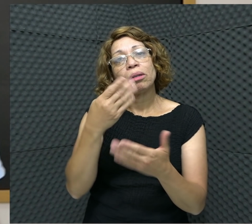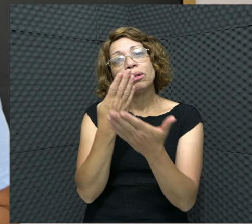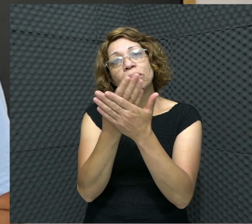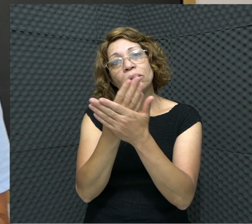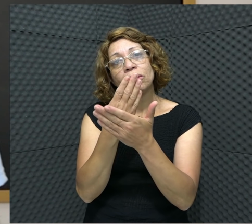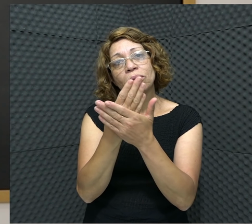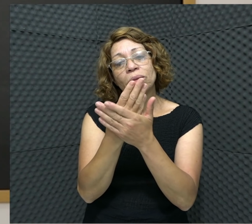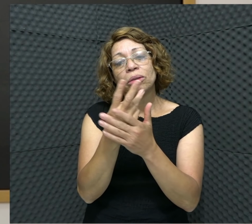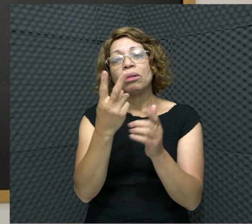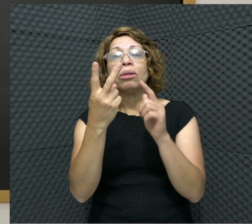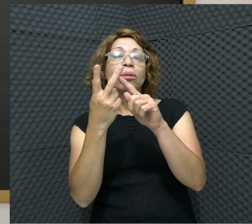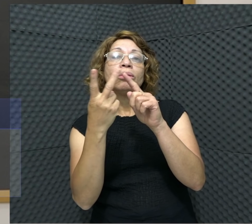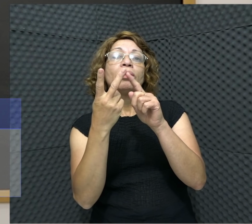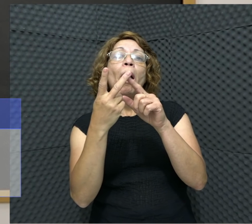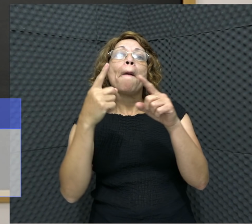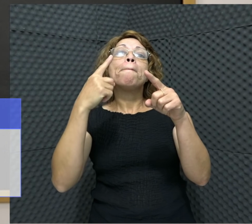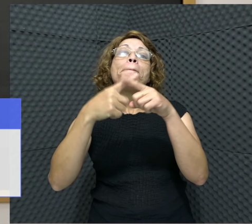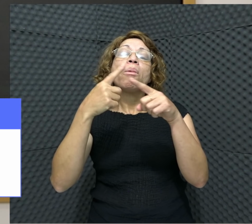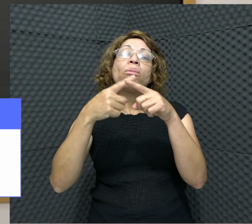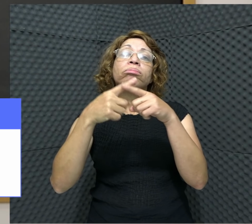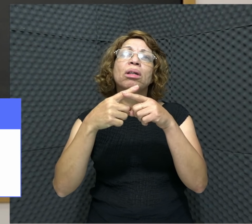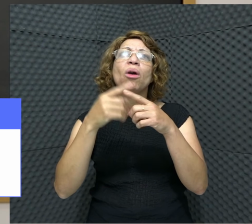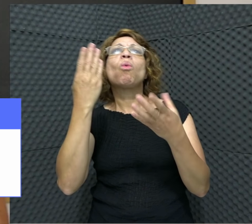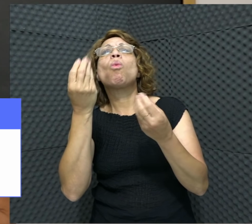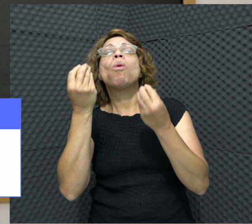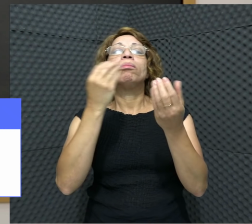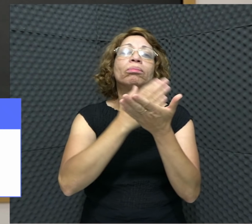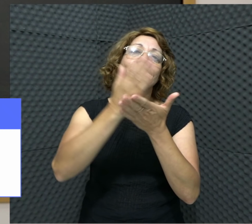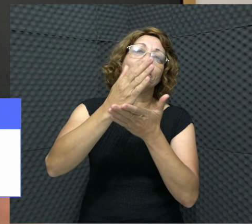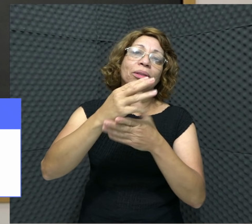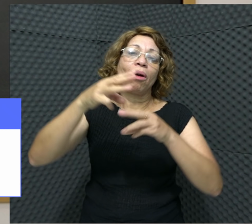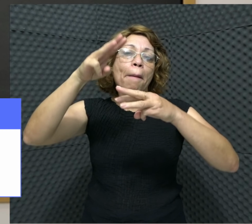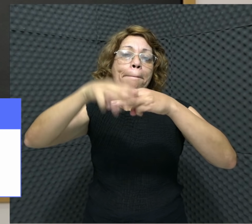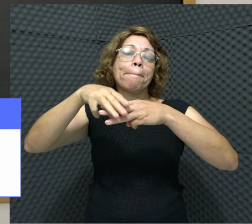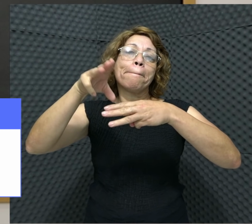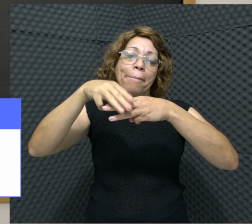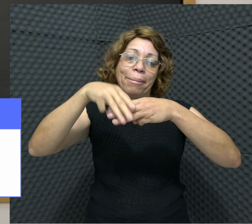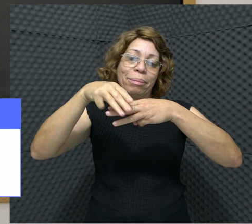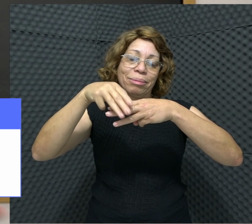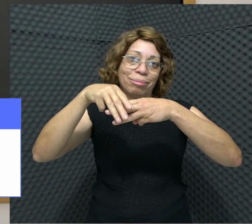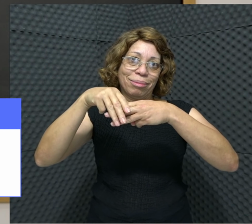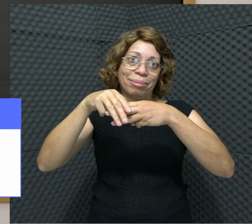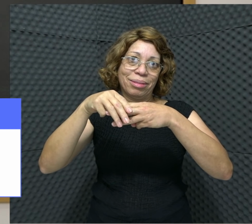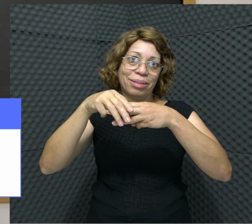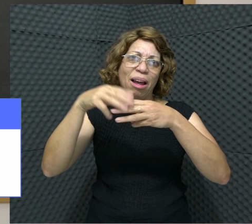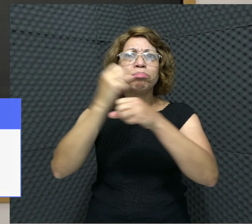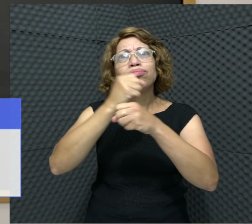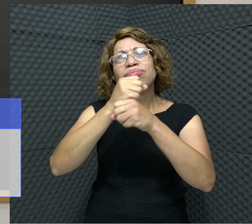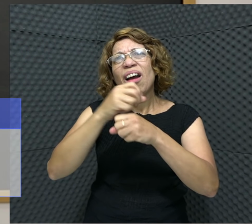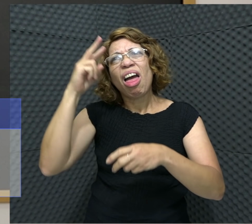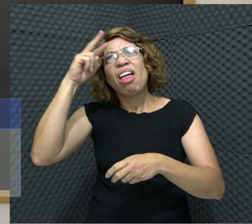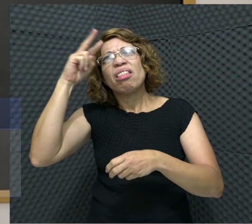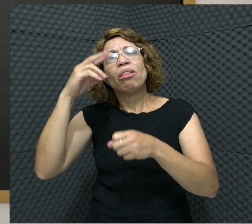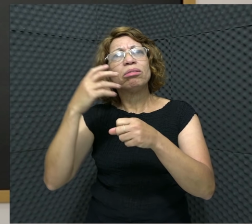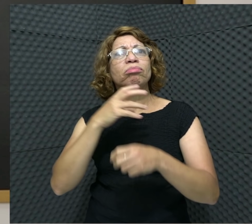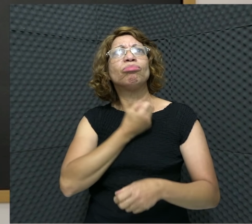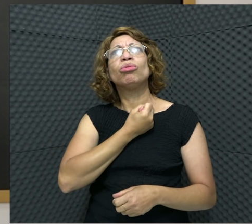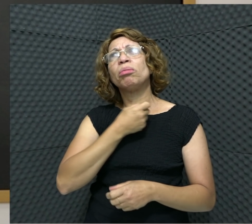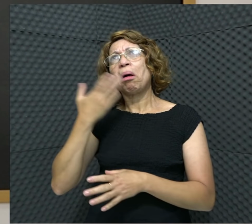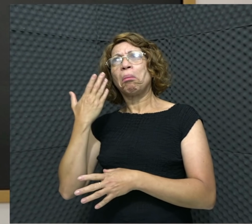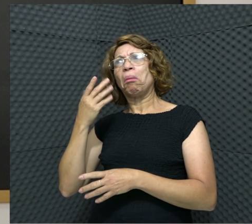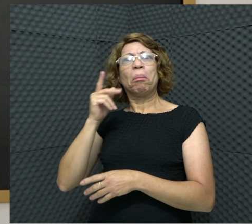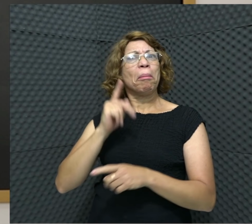comigo a origem da matemática. Professor, matemática, nós falamos agora de história dos números, mas explica